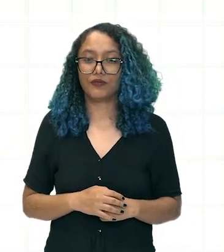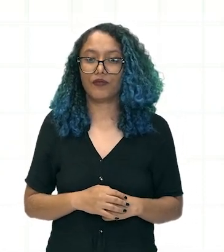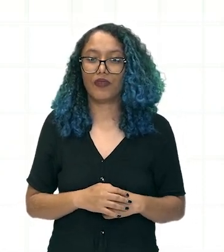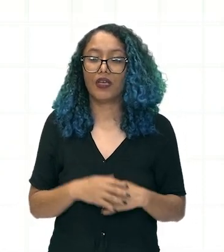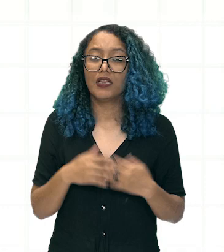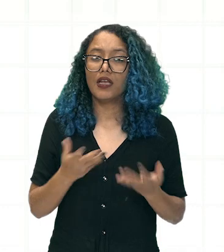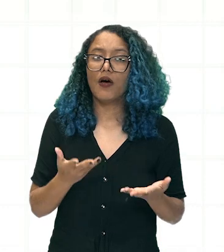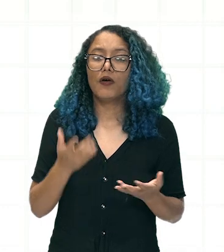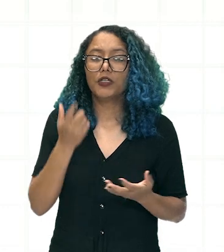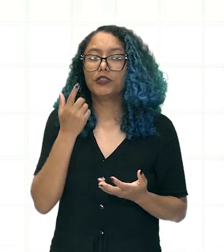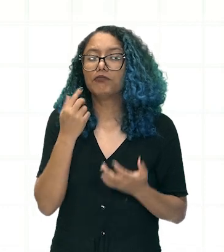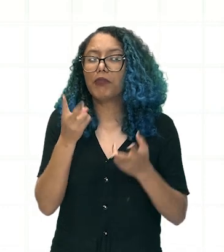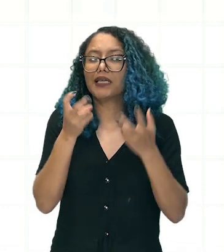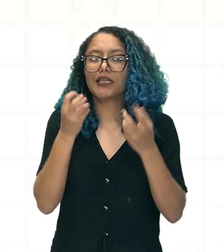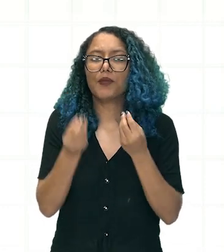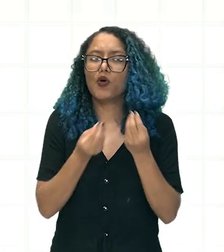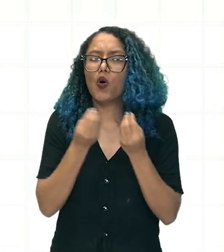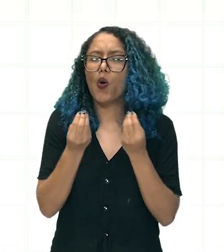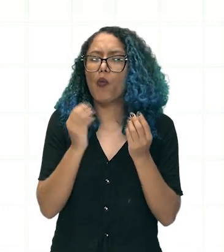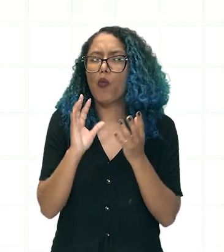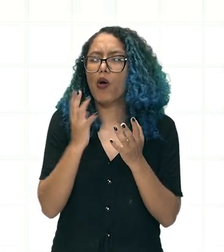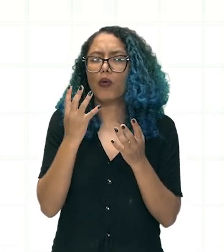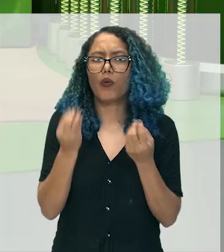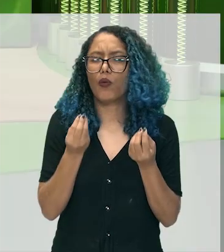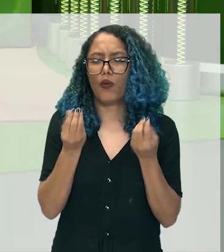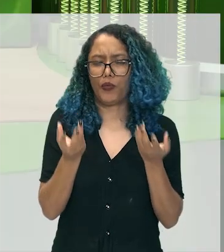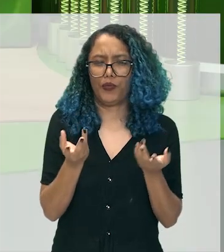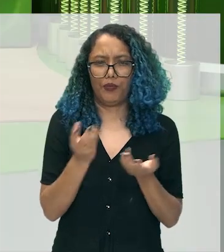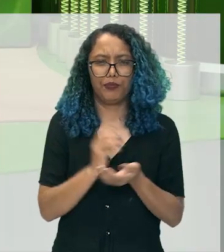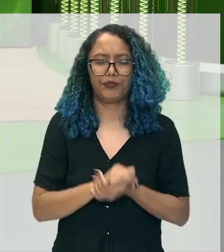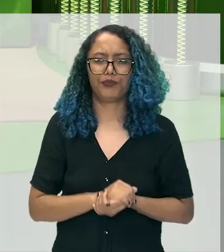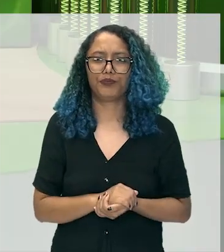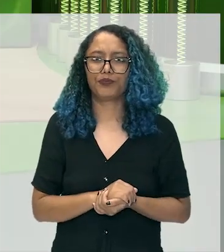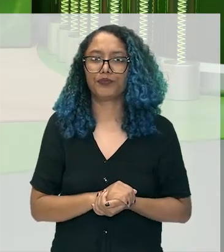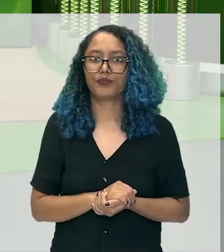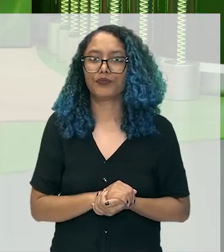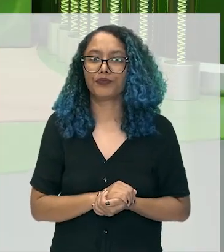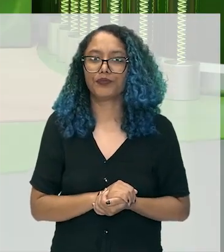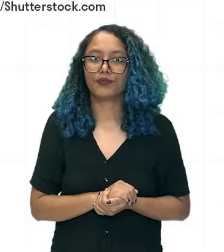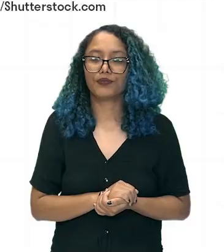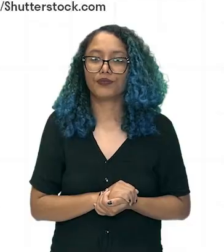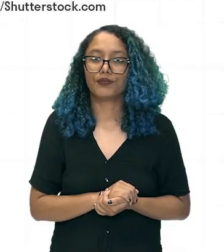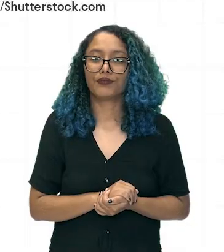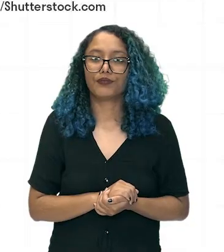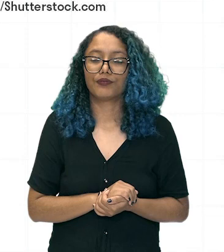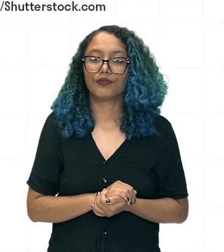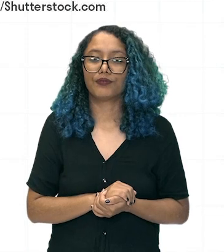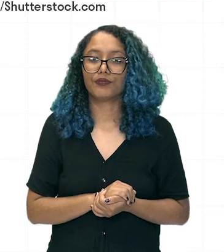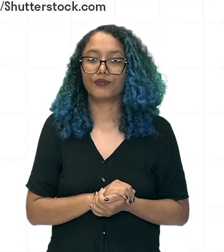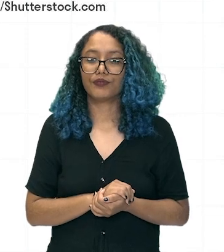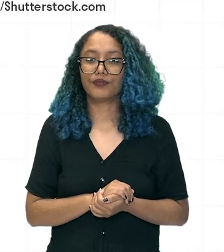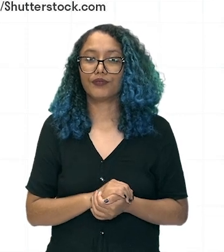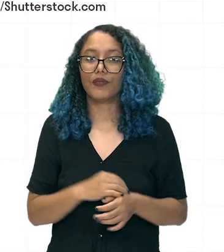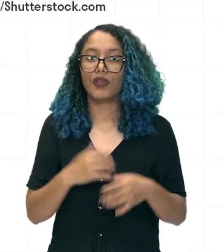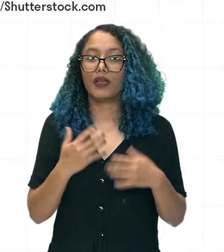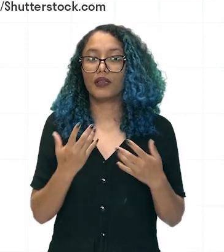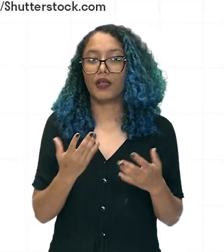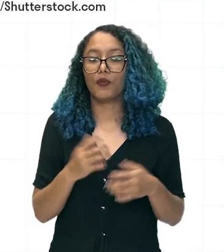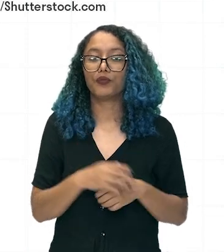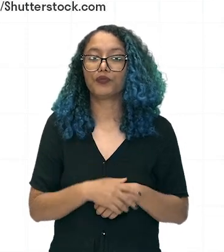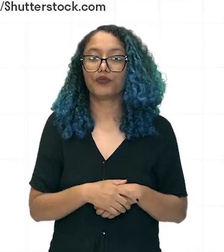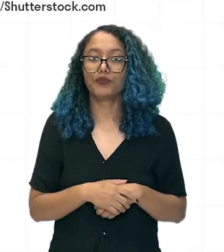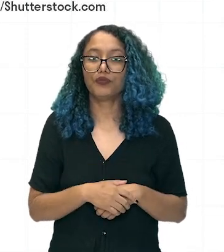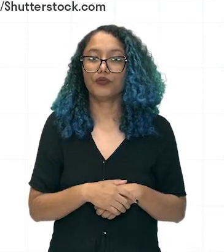ser, como que ocorre esse efeito estufa. Então, o efeito estufa, ele vai causar aí, olha como